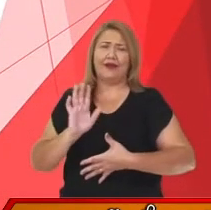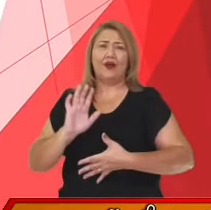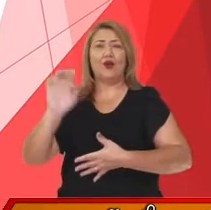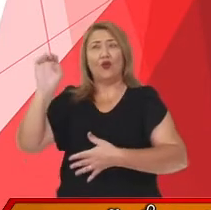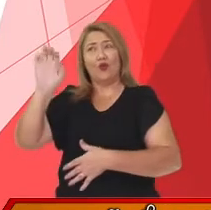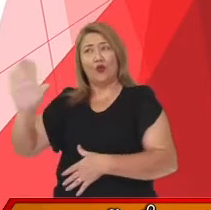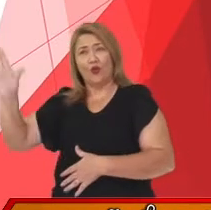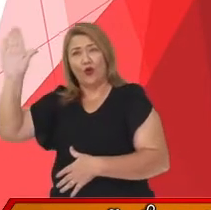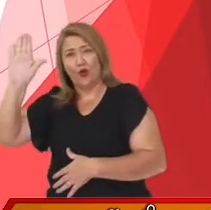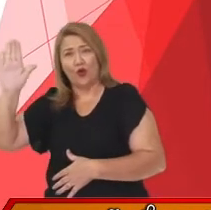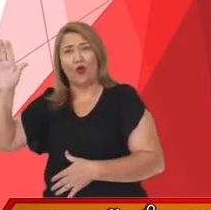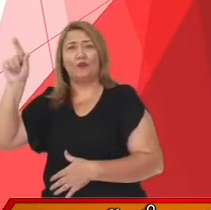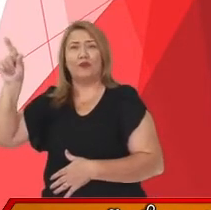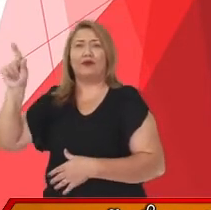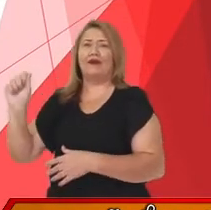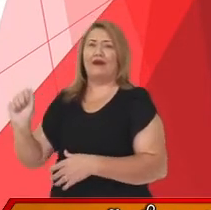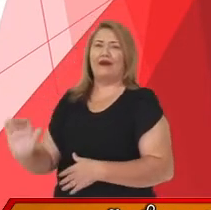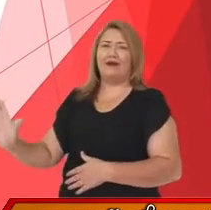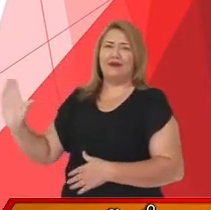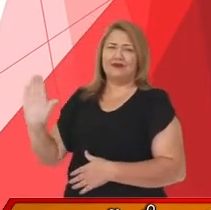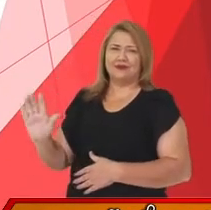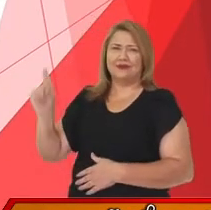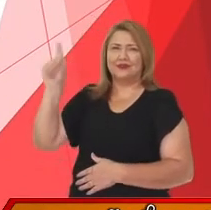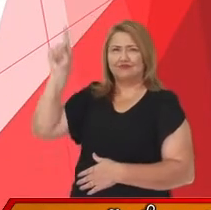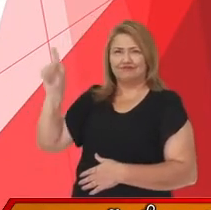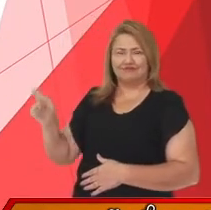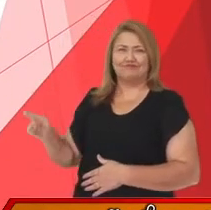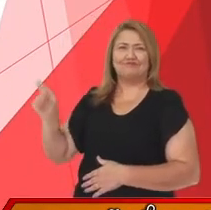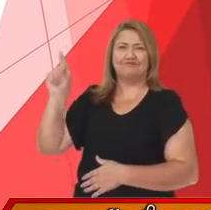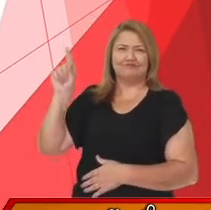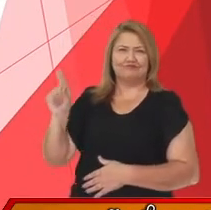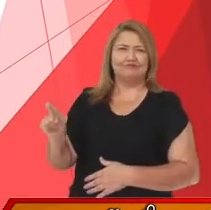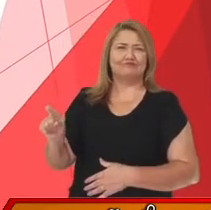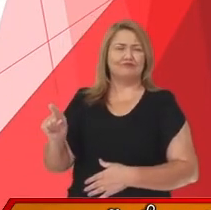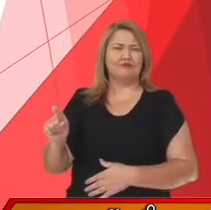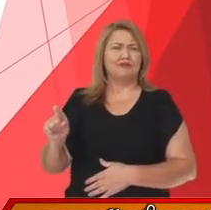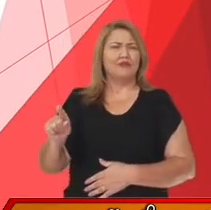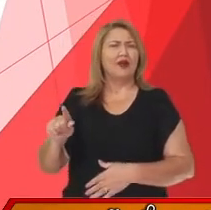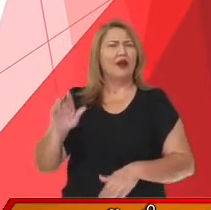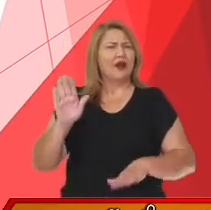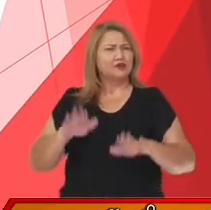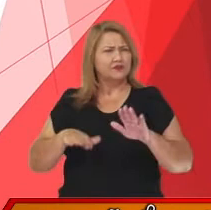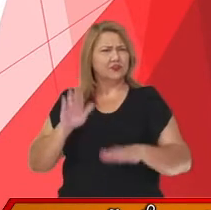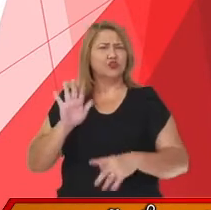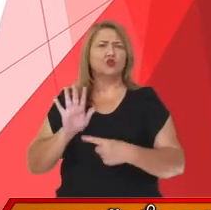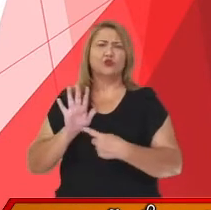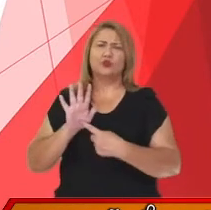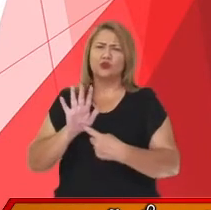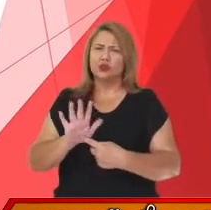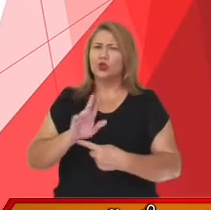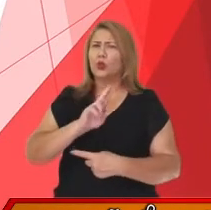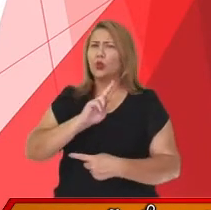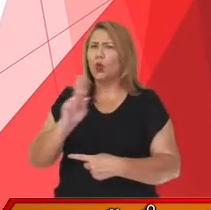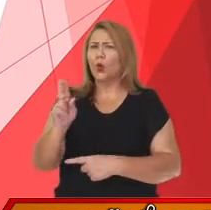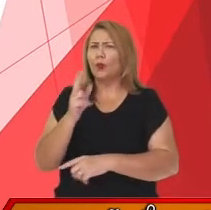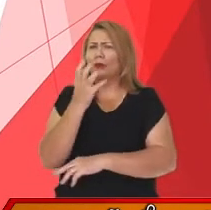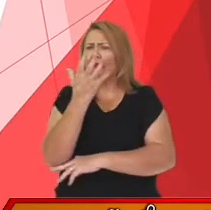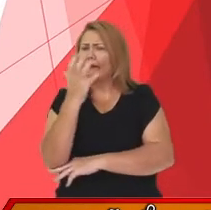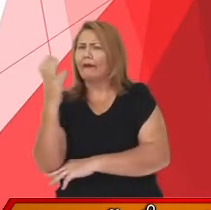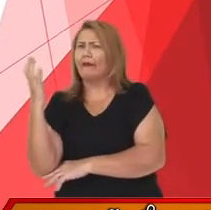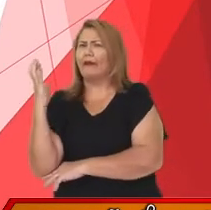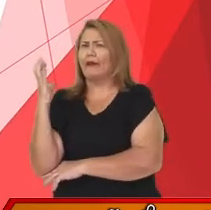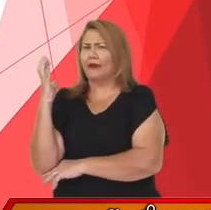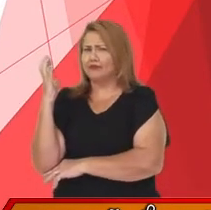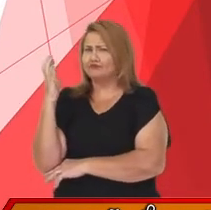e no continente asiático Em alguns momentos Nos utilizar o nome da vegetação